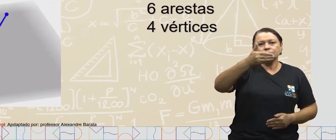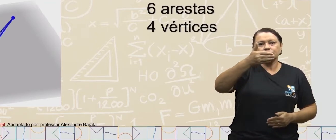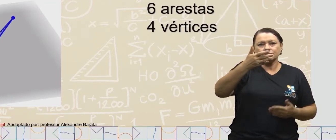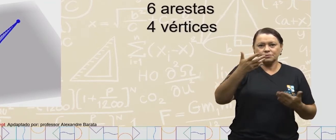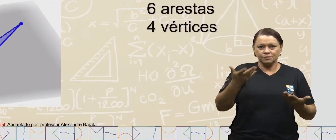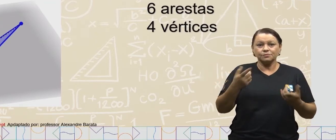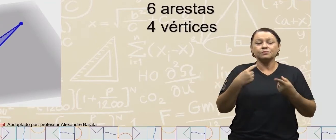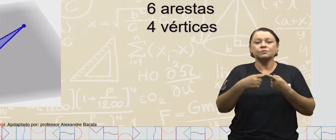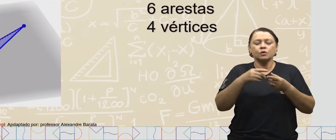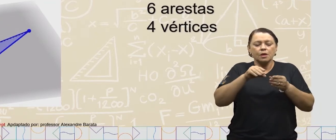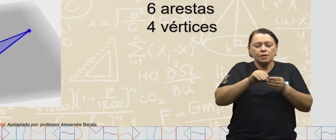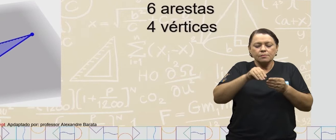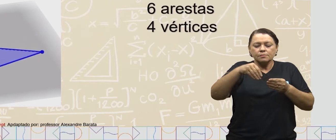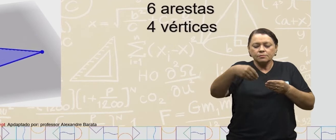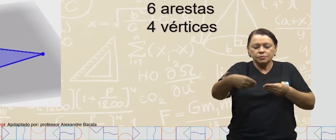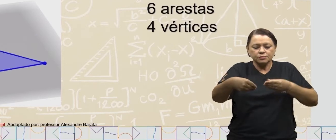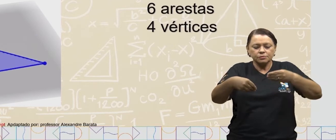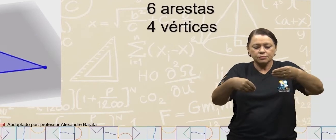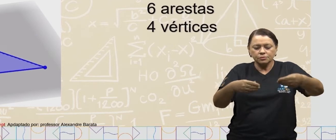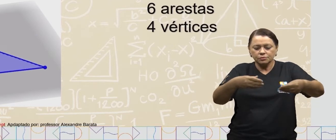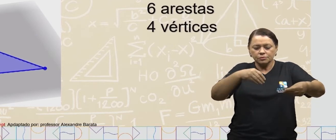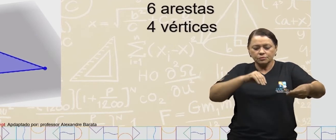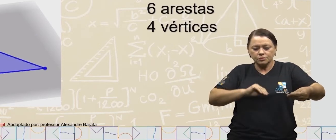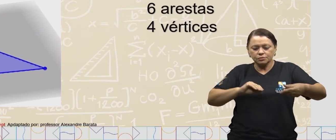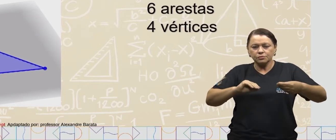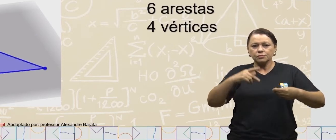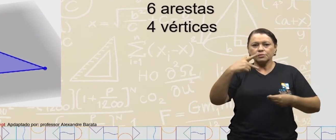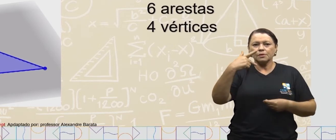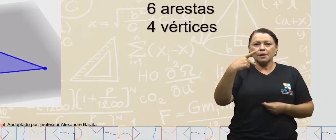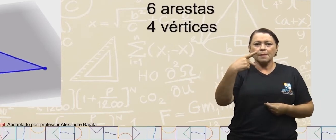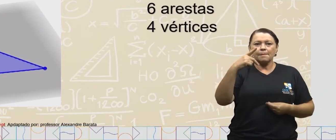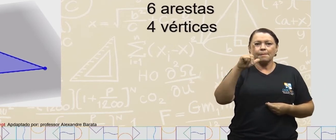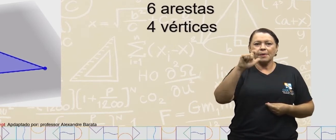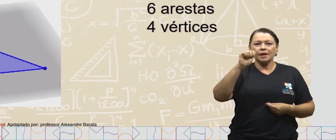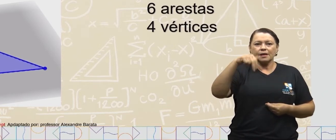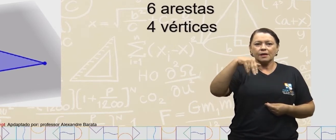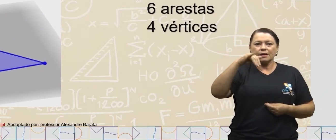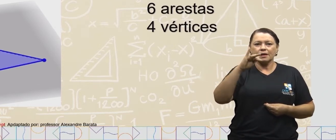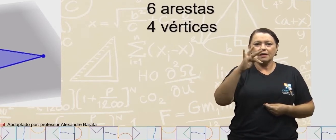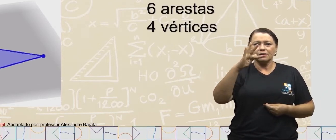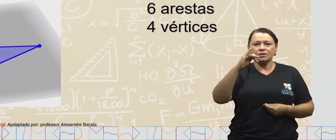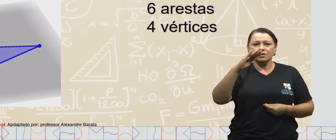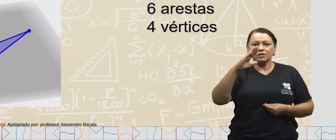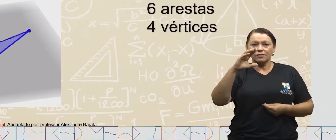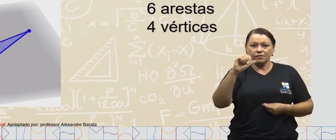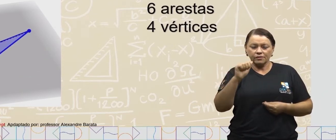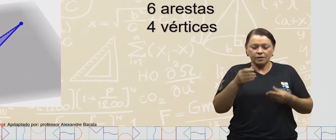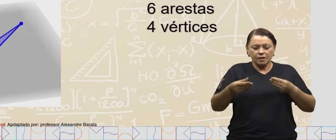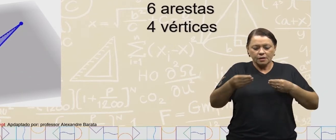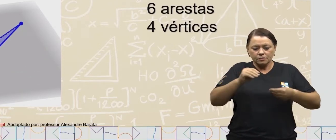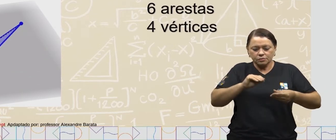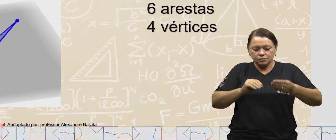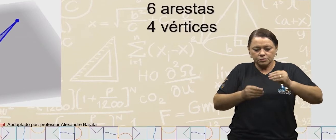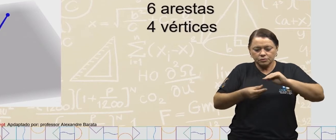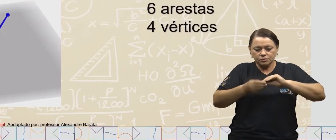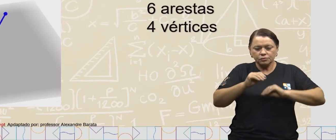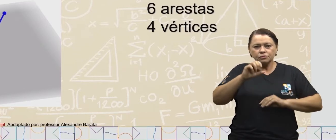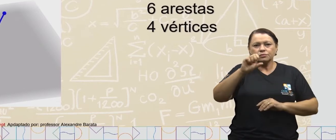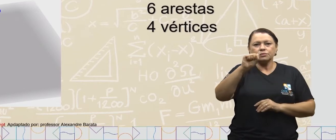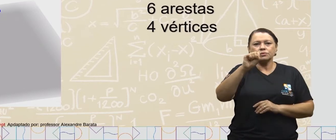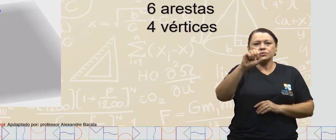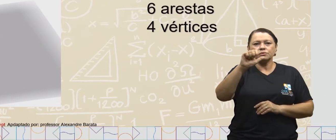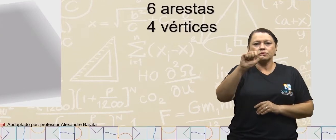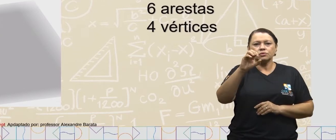se planifica e depois ele se solidifica novamente. A pirâmide